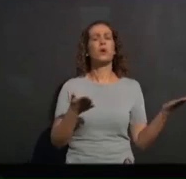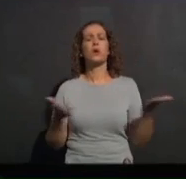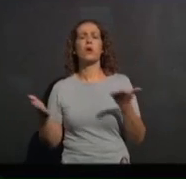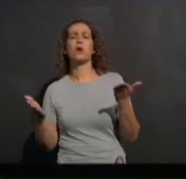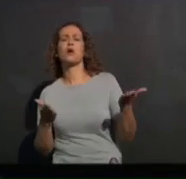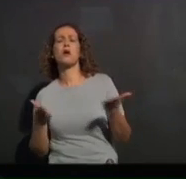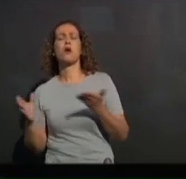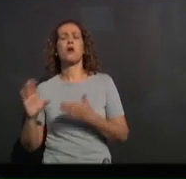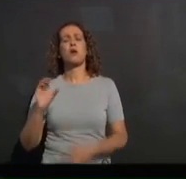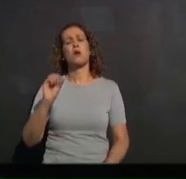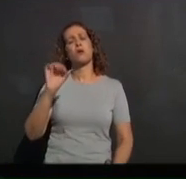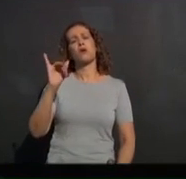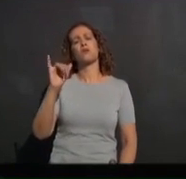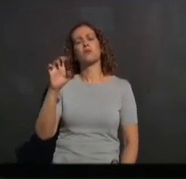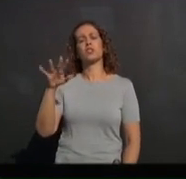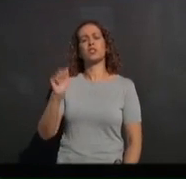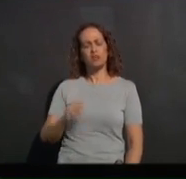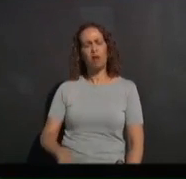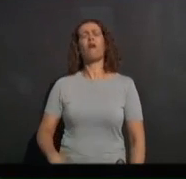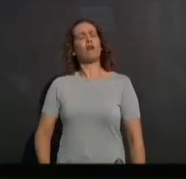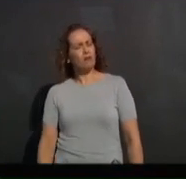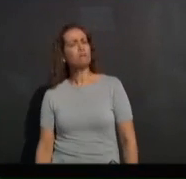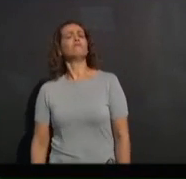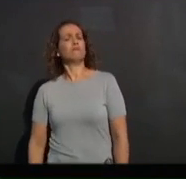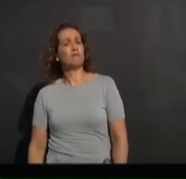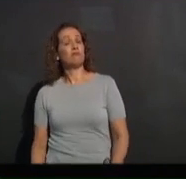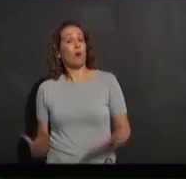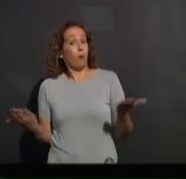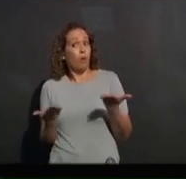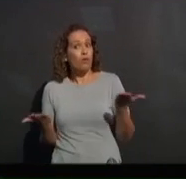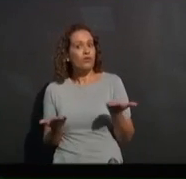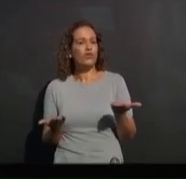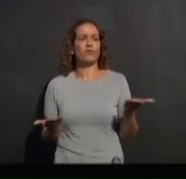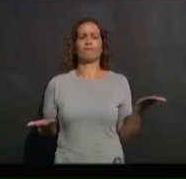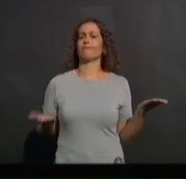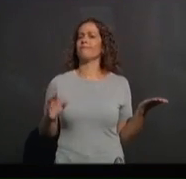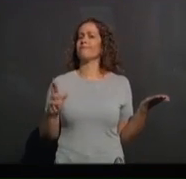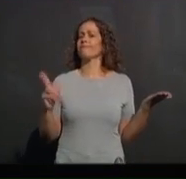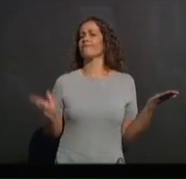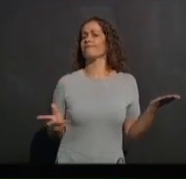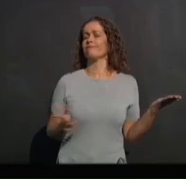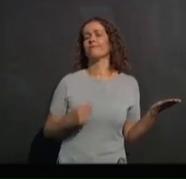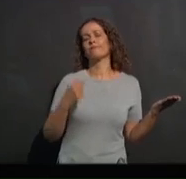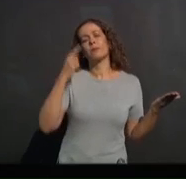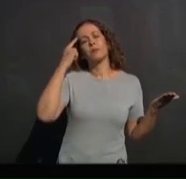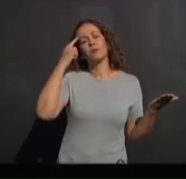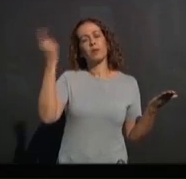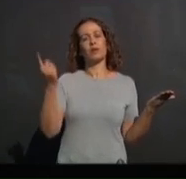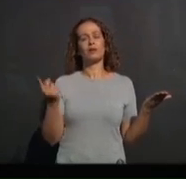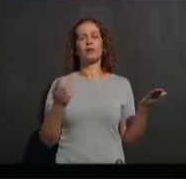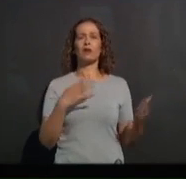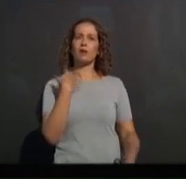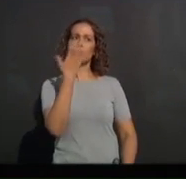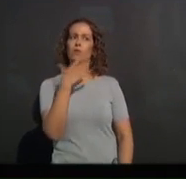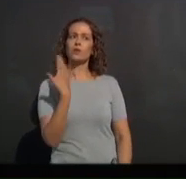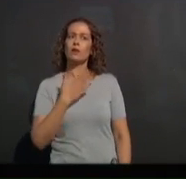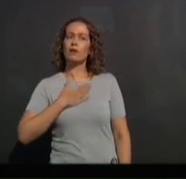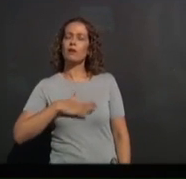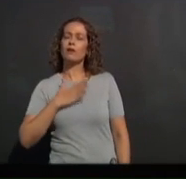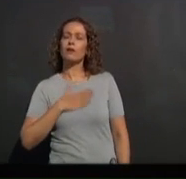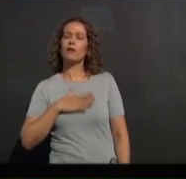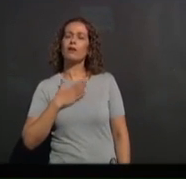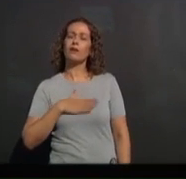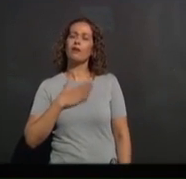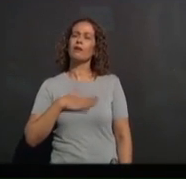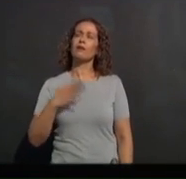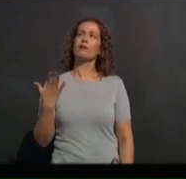Oficina G3, Resgate, só bater cabeça. Hoje, as pessoas acham que estão amando a Deus porque a música é lenta e